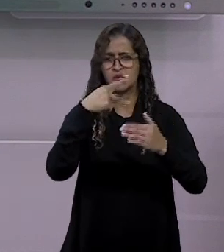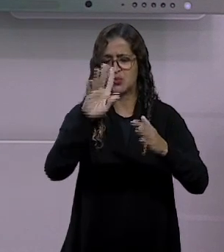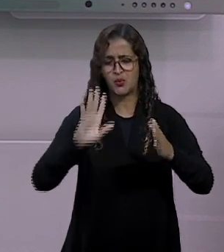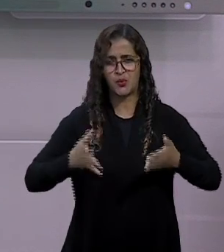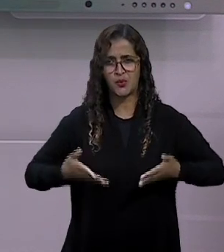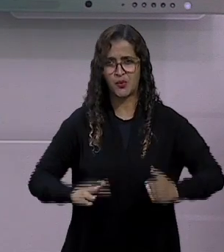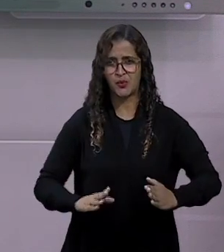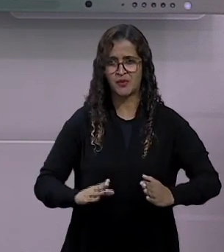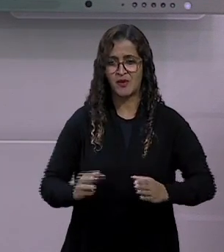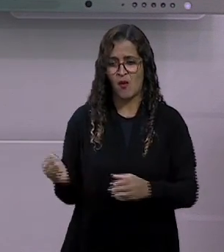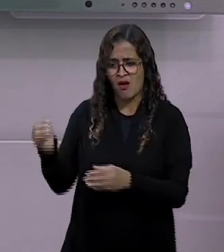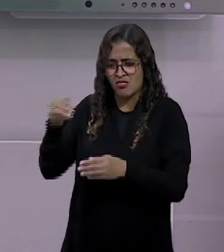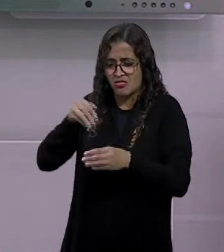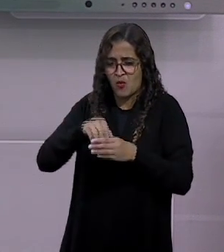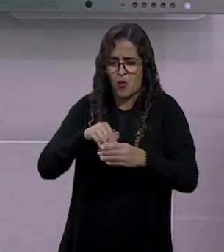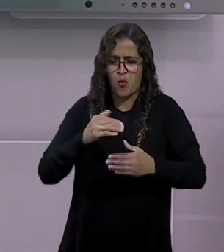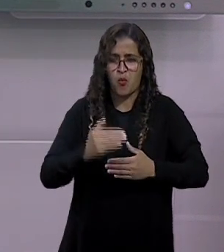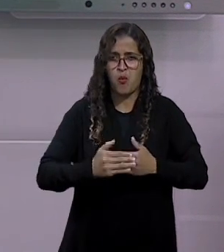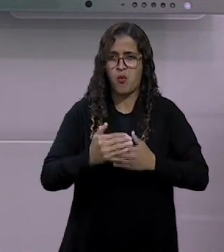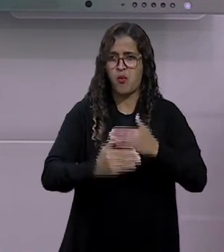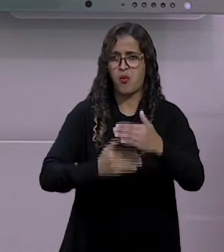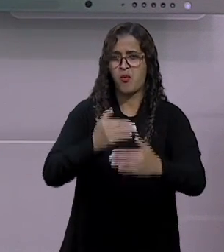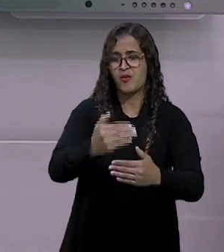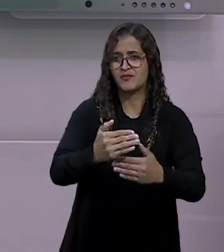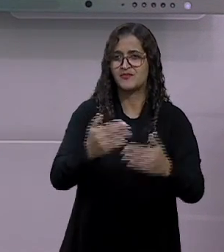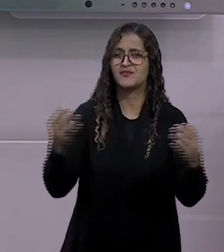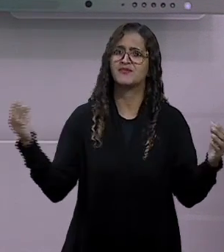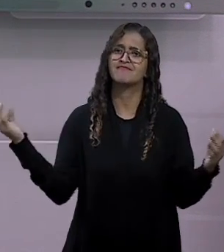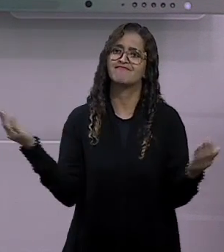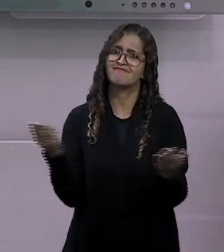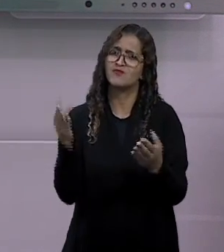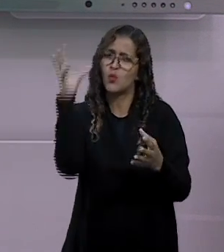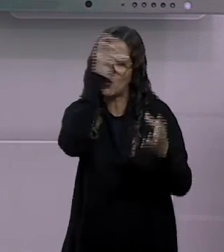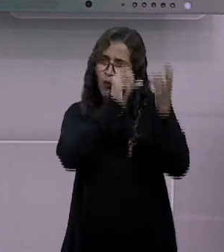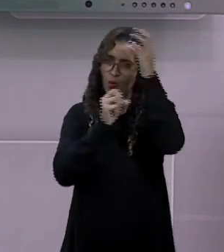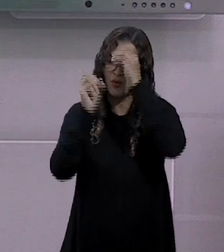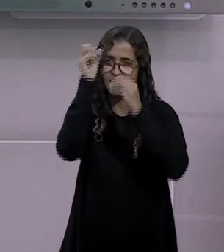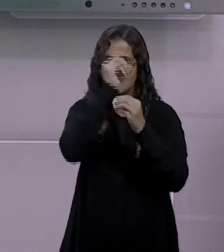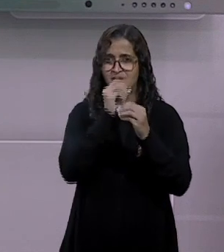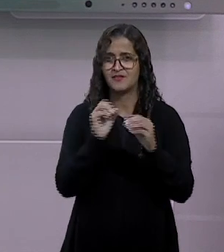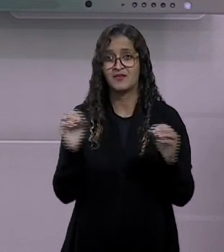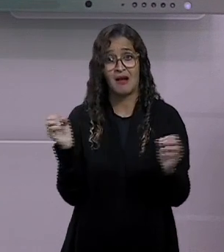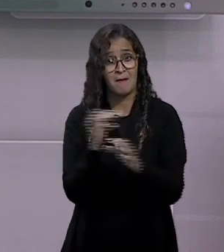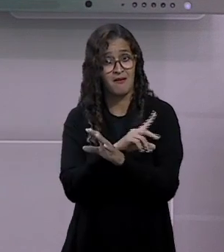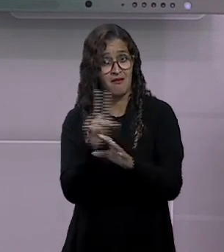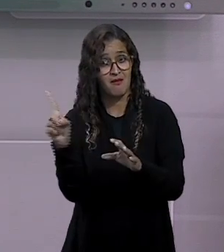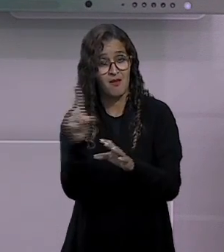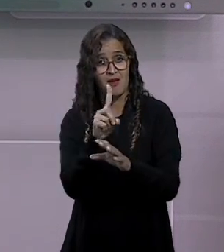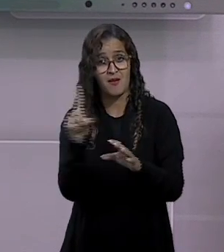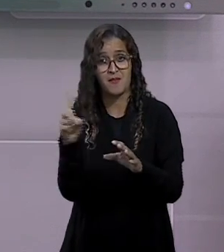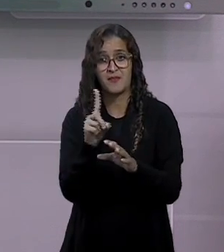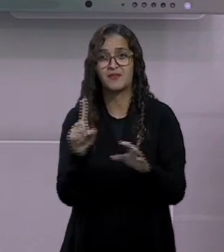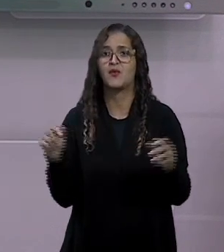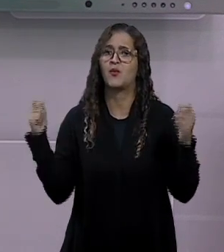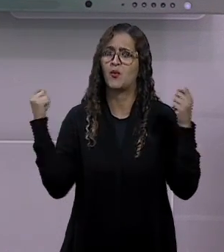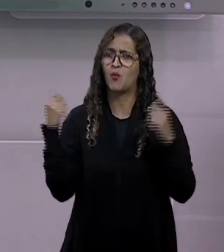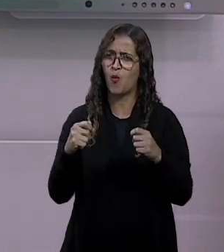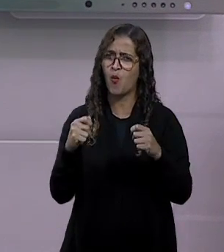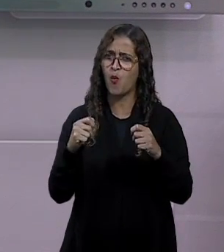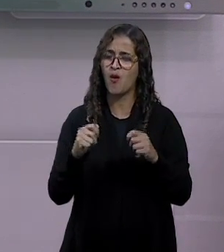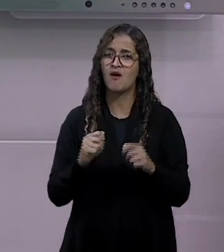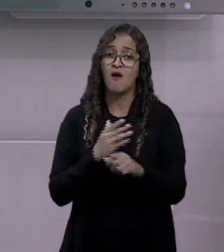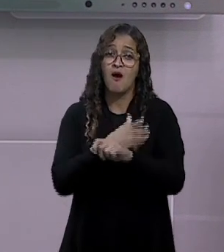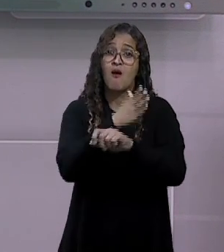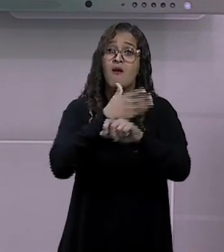de incubação de alguns animais ovíparos. Eu espero que você tenha aprendido, mas não acaba por aqui. Você também pode acessar a